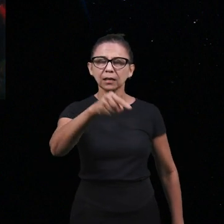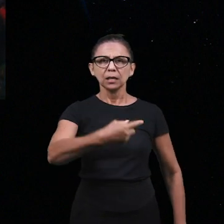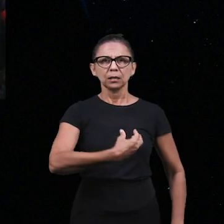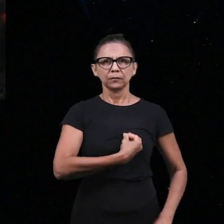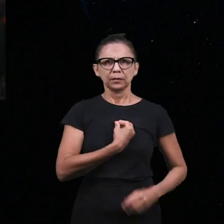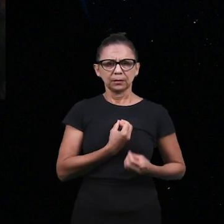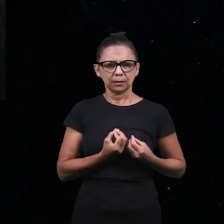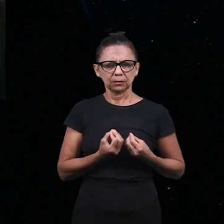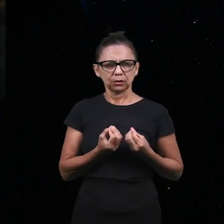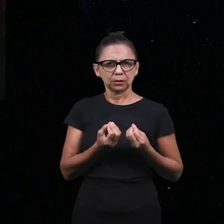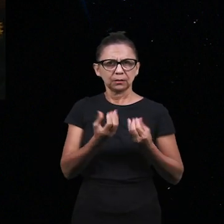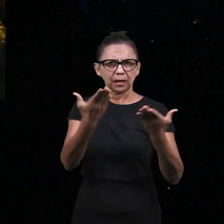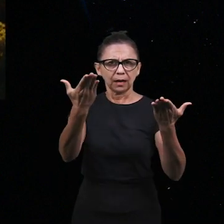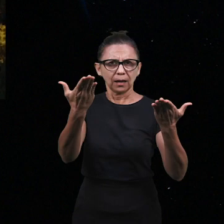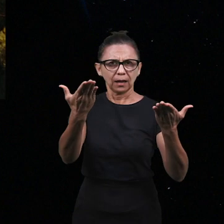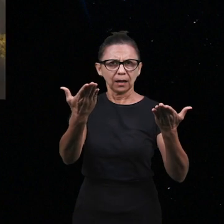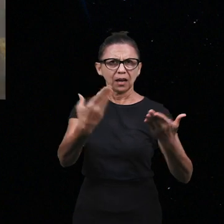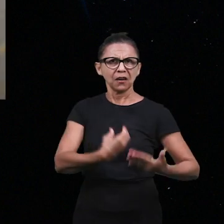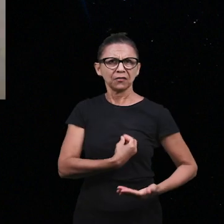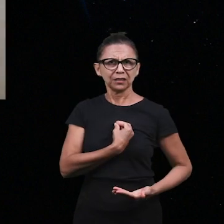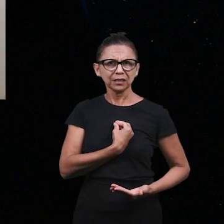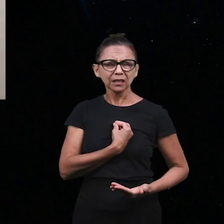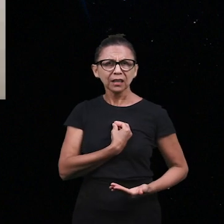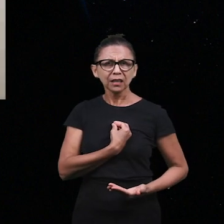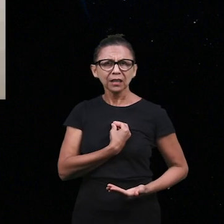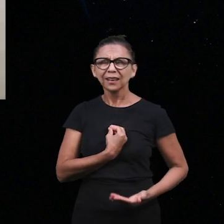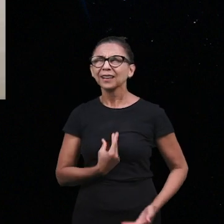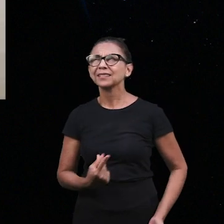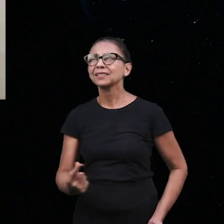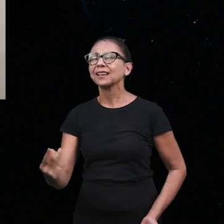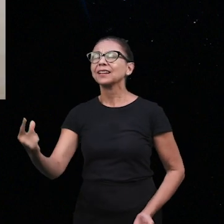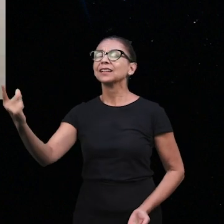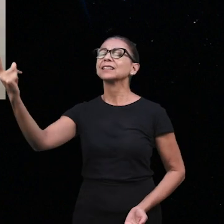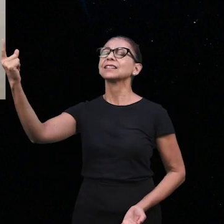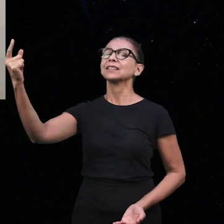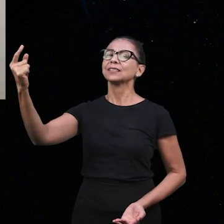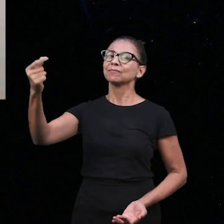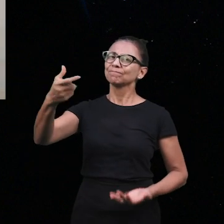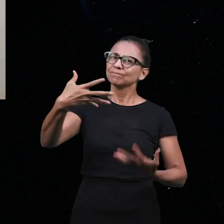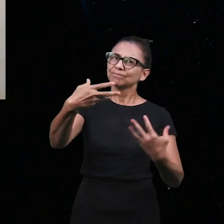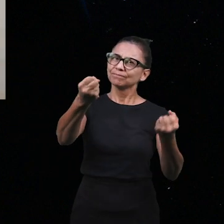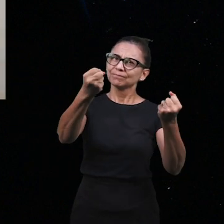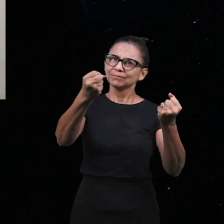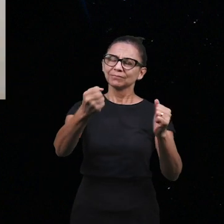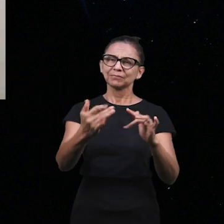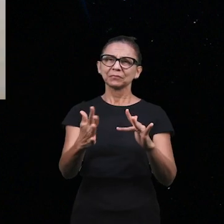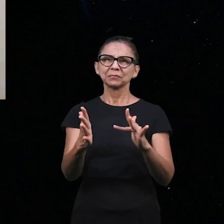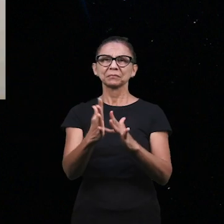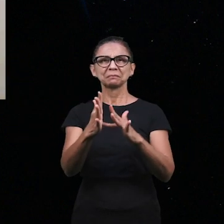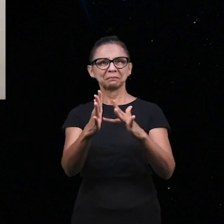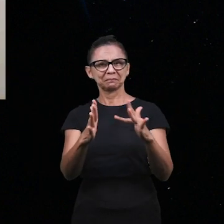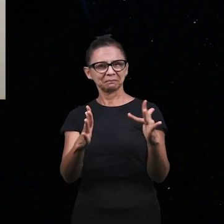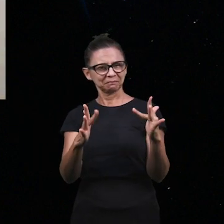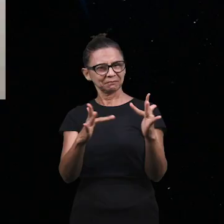salvar, vida te dar. Venha Jesus.